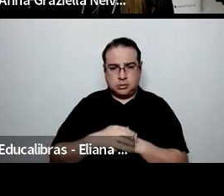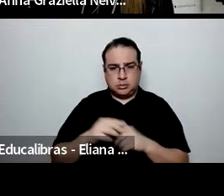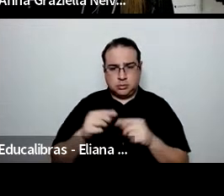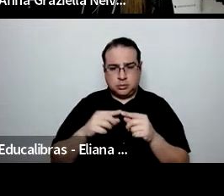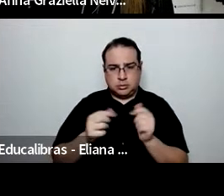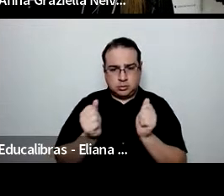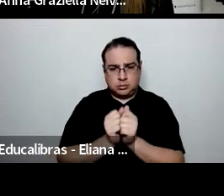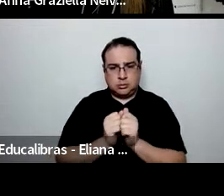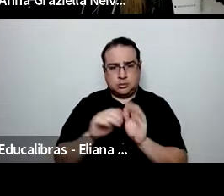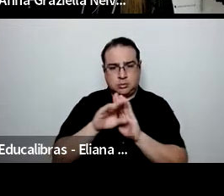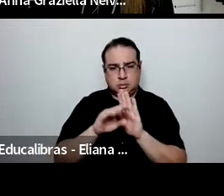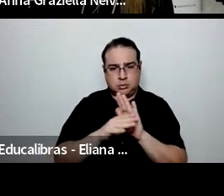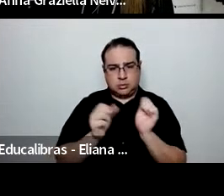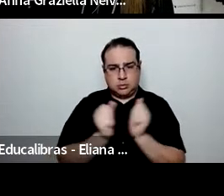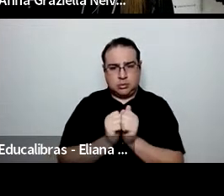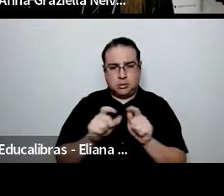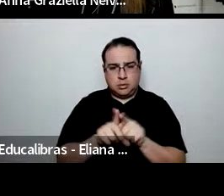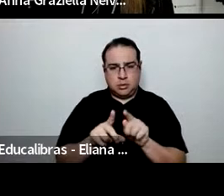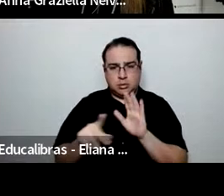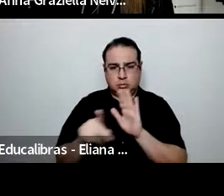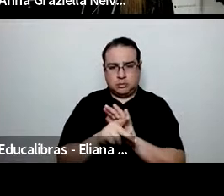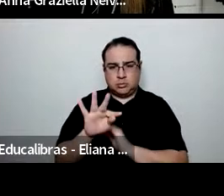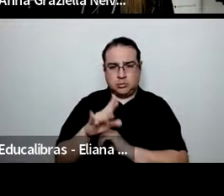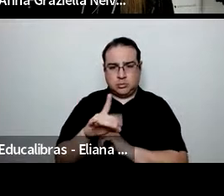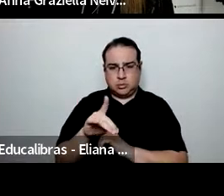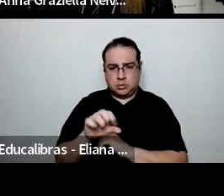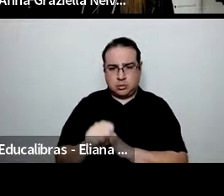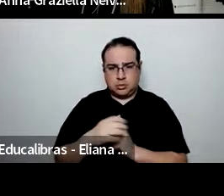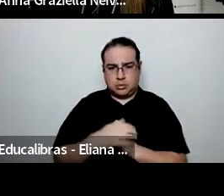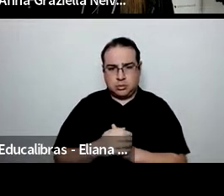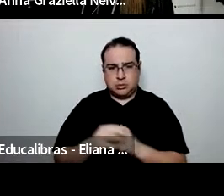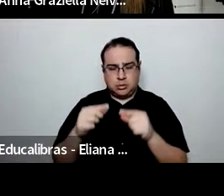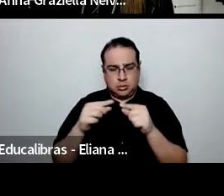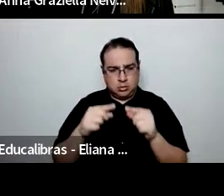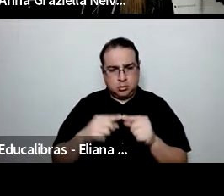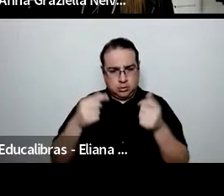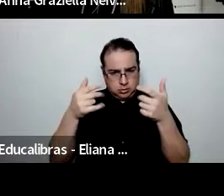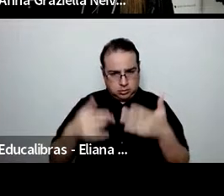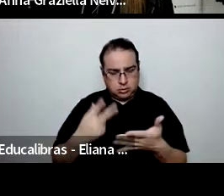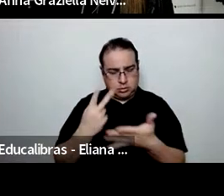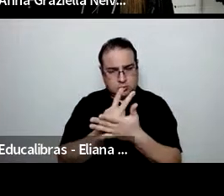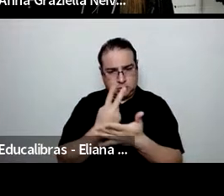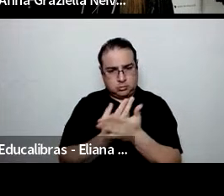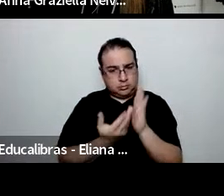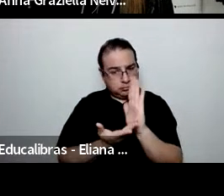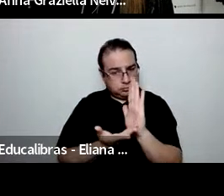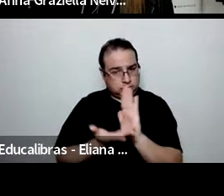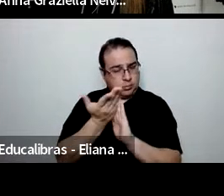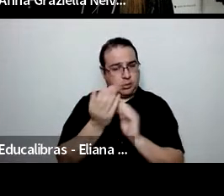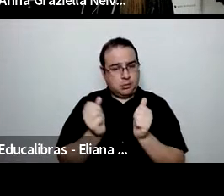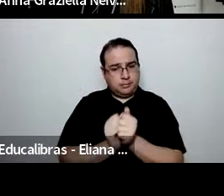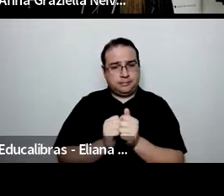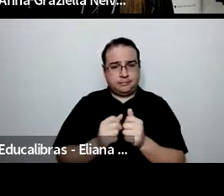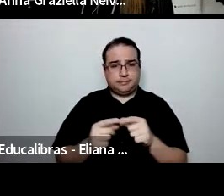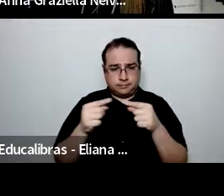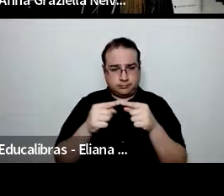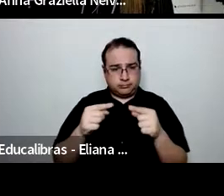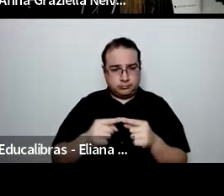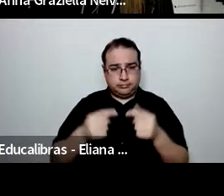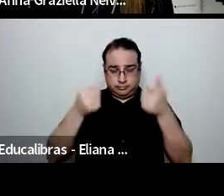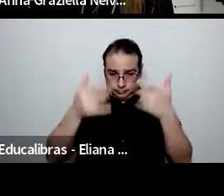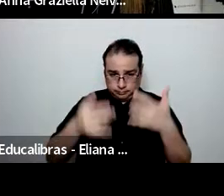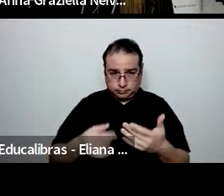propaganda partidária enaltecer os seus próprios desafios com o perdão da crítico e forte nessas razões